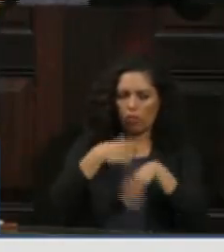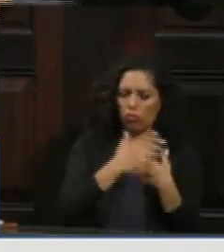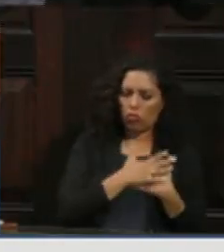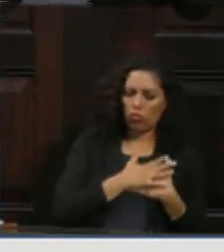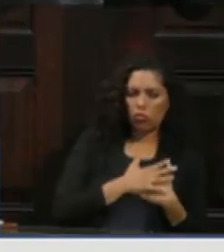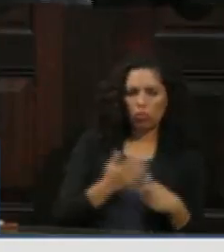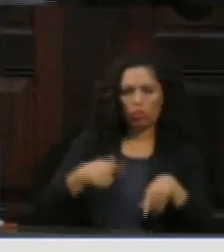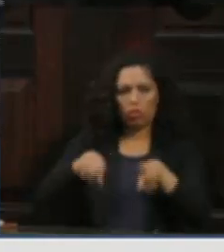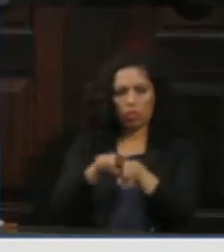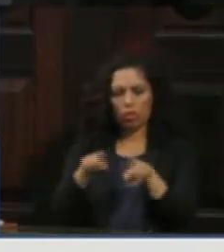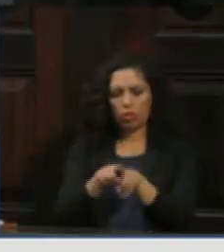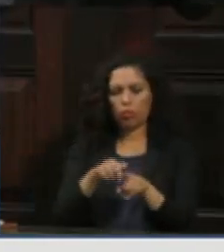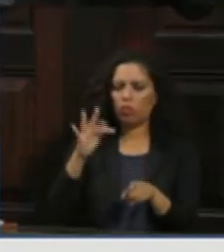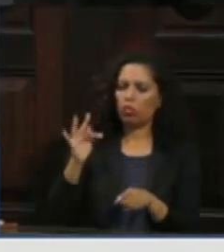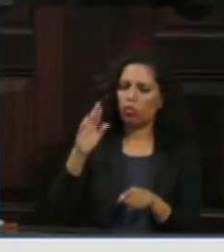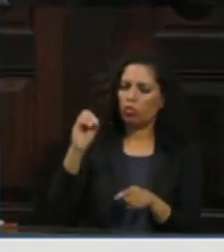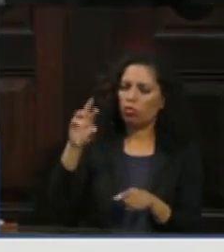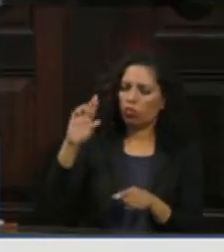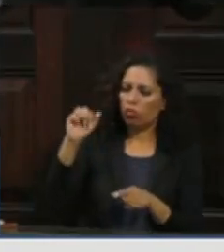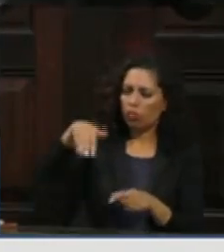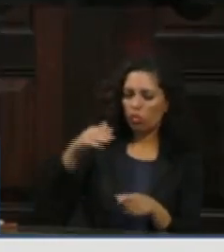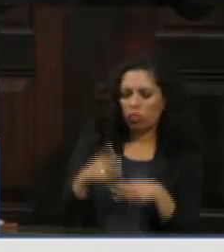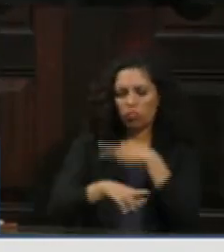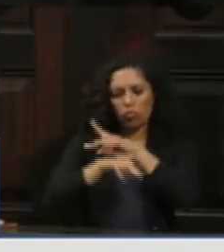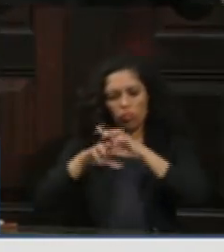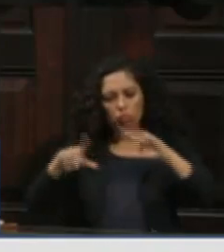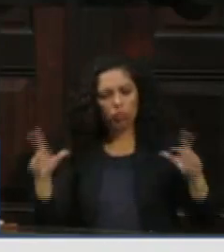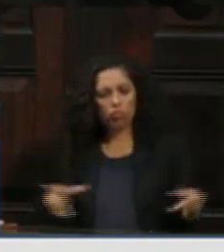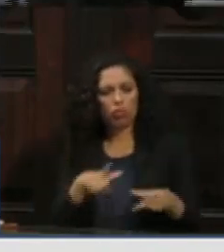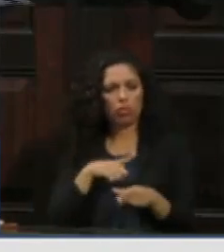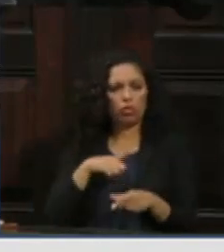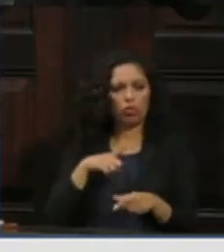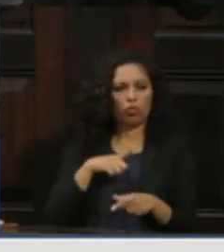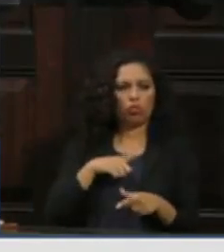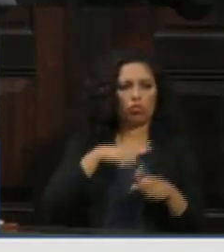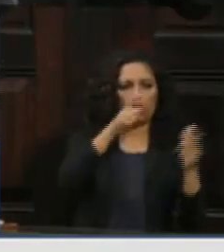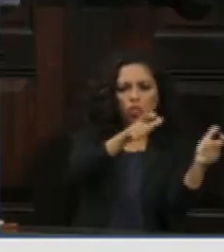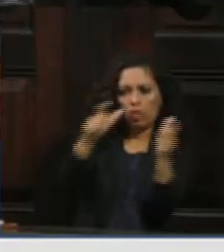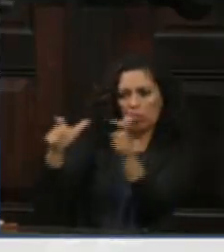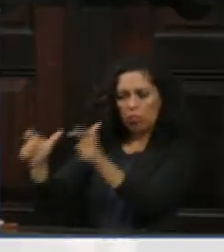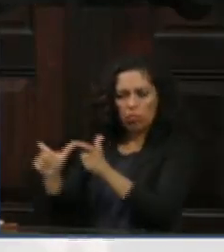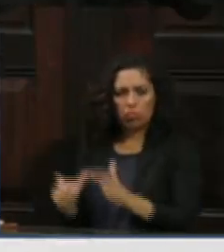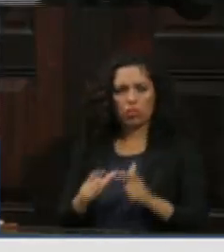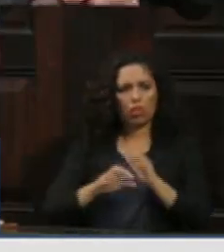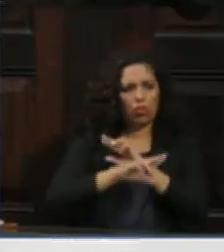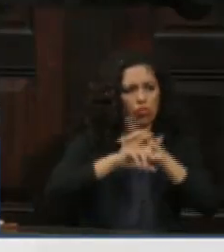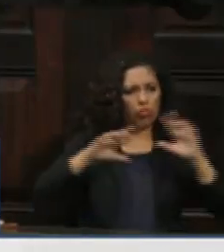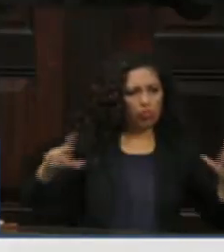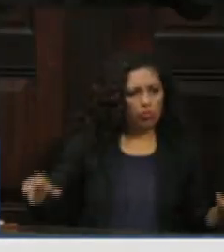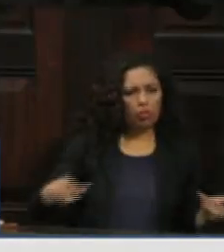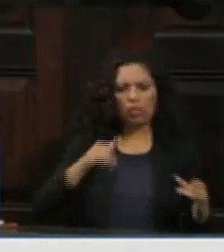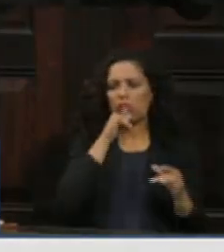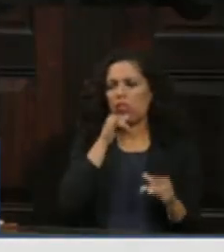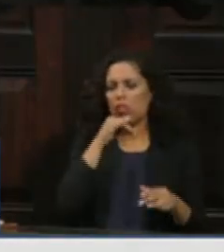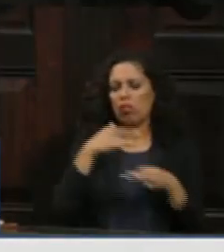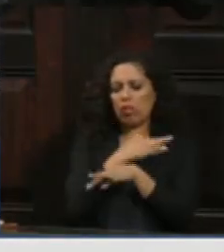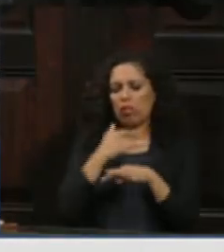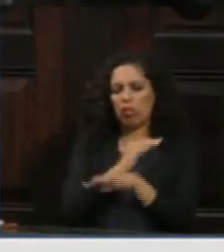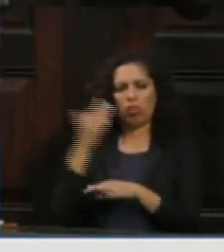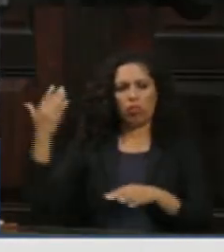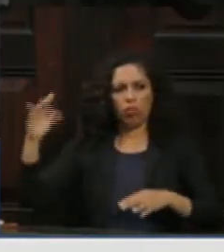agricultura familiar, como o artesanato, como a pesca artesanal, como o trabalho dos catadores de resíduos sólidos, enfim,